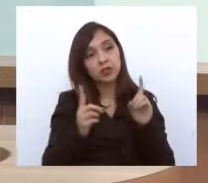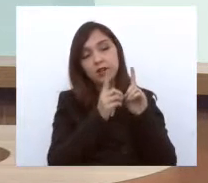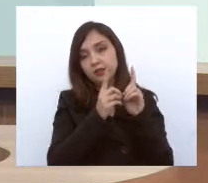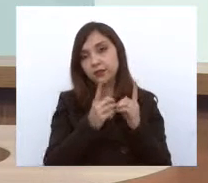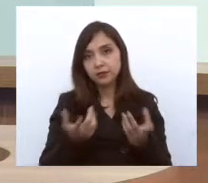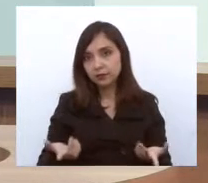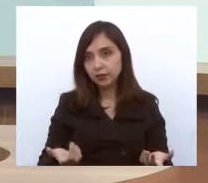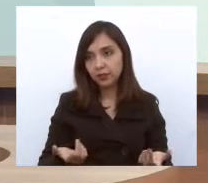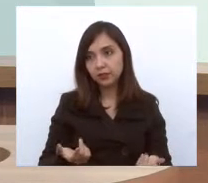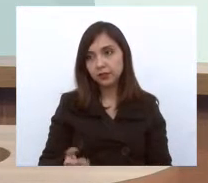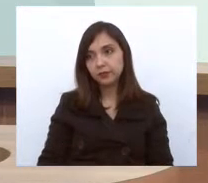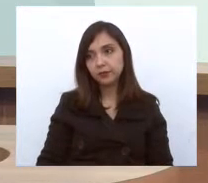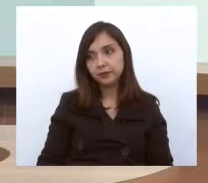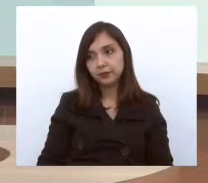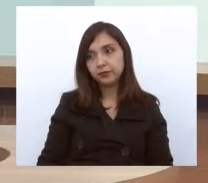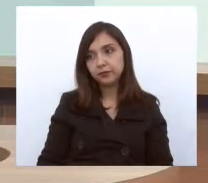tenho